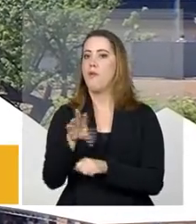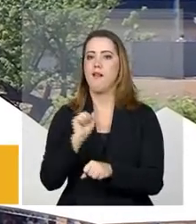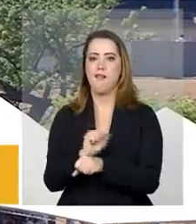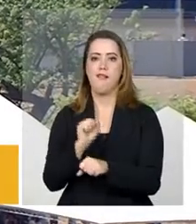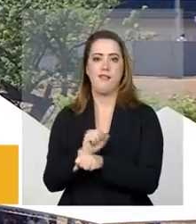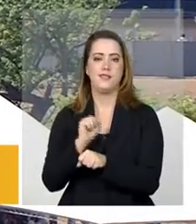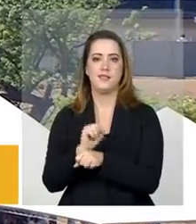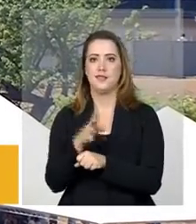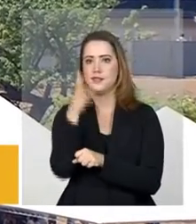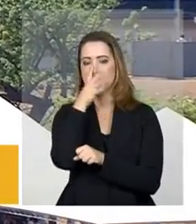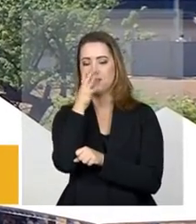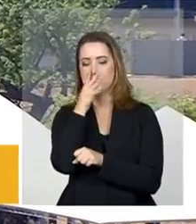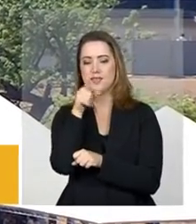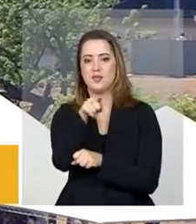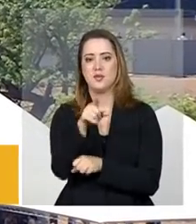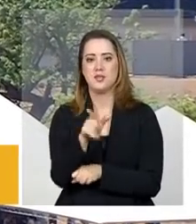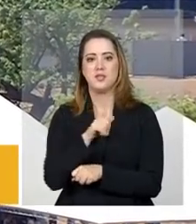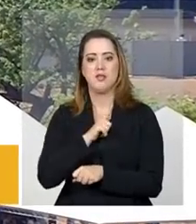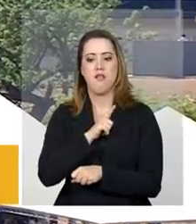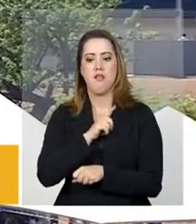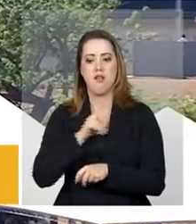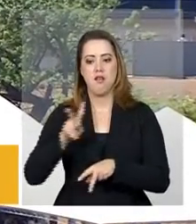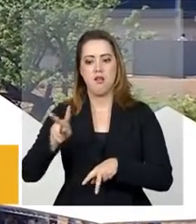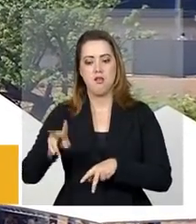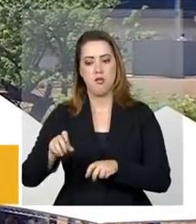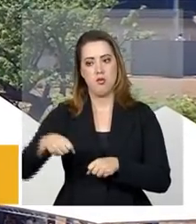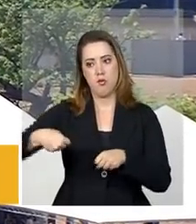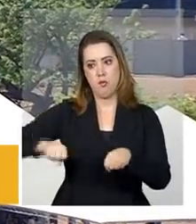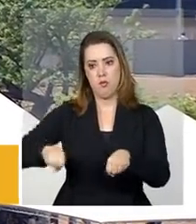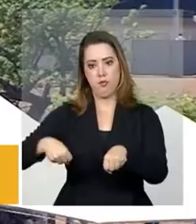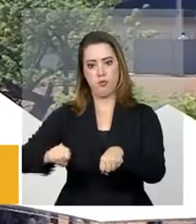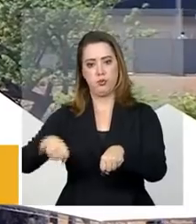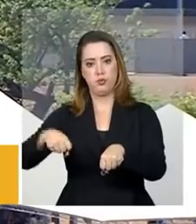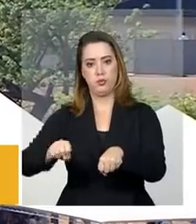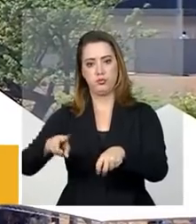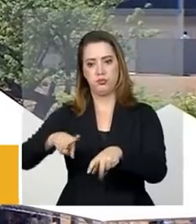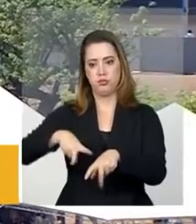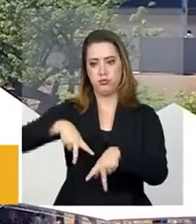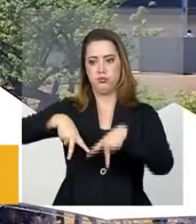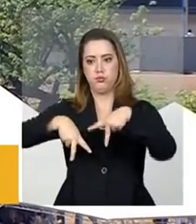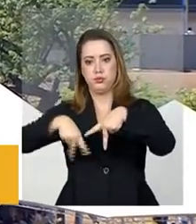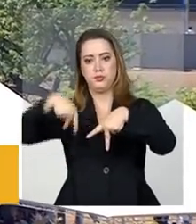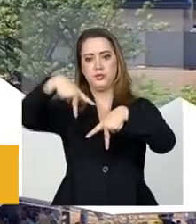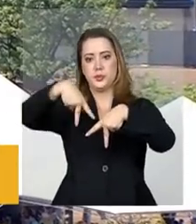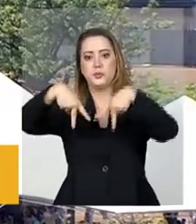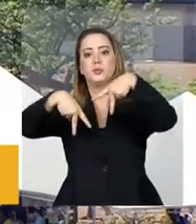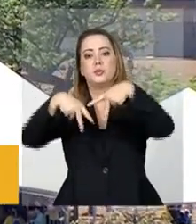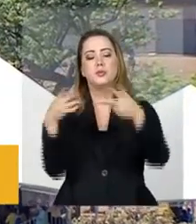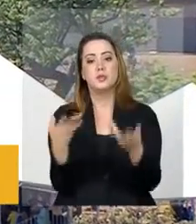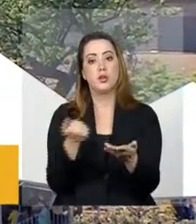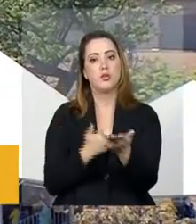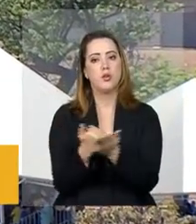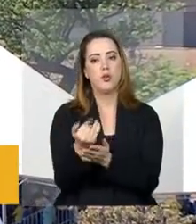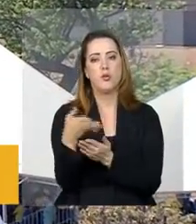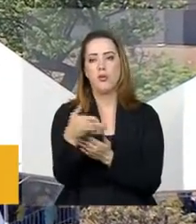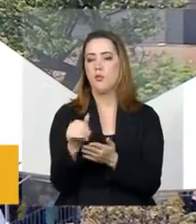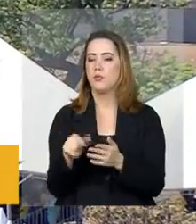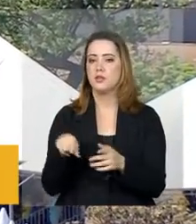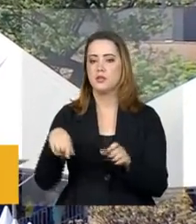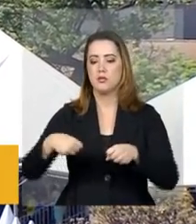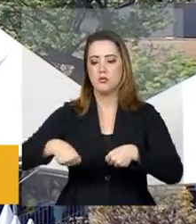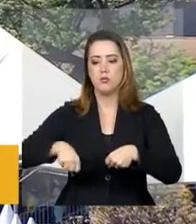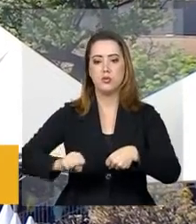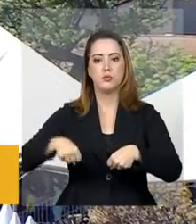esperadas, né, Coronel Demucci? A pirâmide humana, né? A pirâmide humana, ela vai começar a abrir o desfile